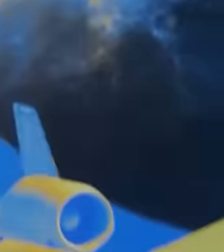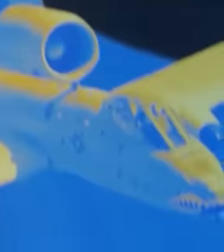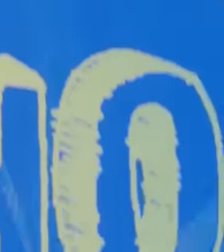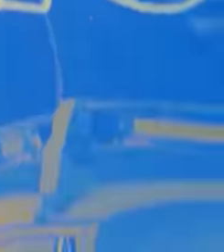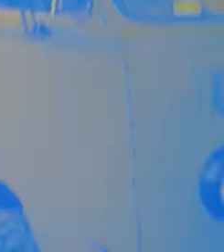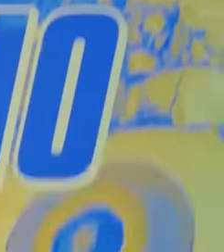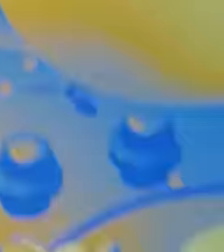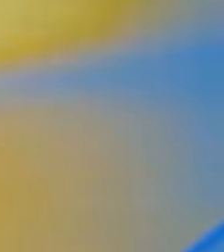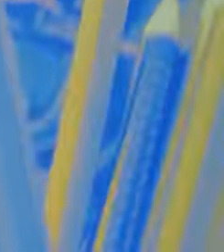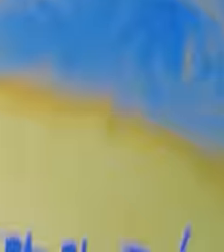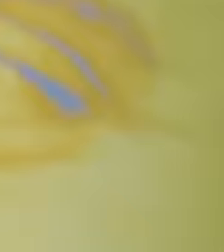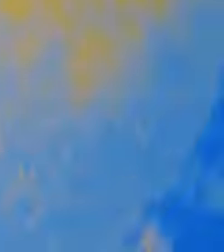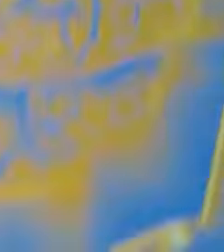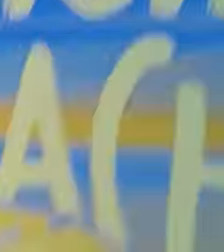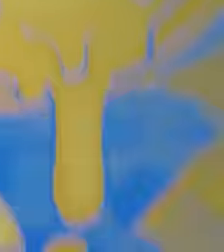e